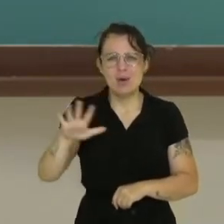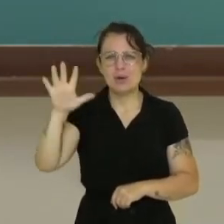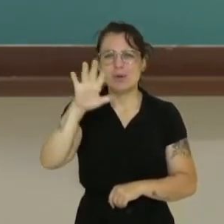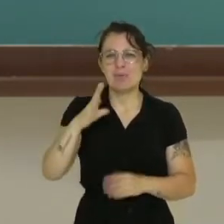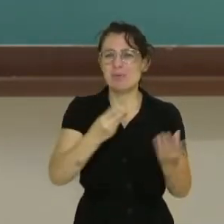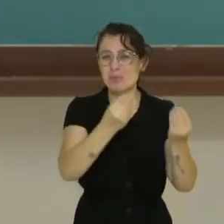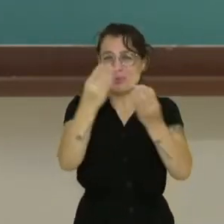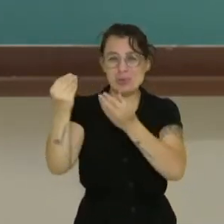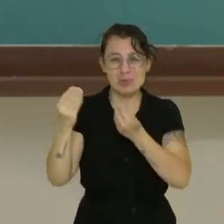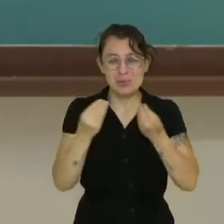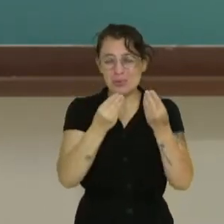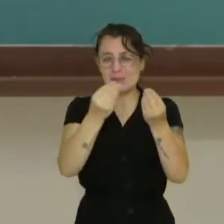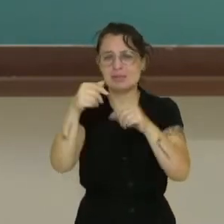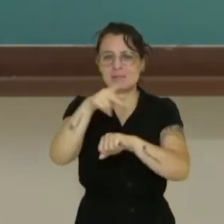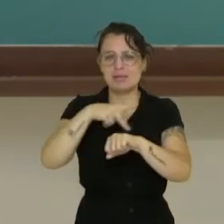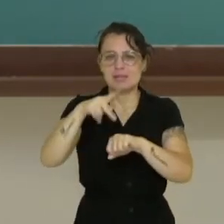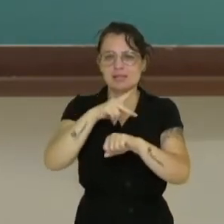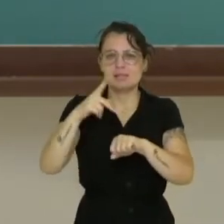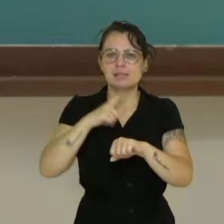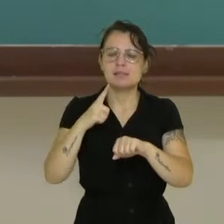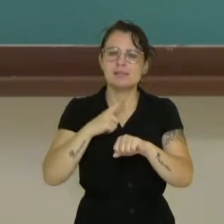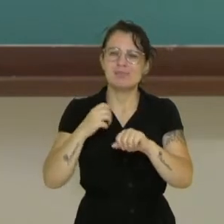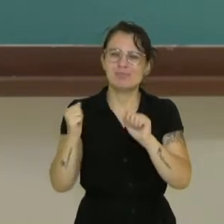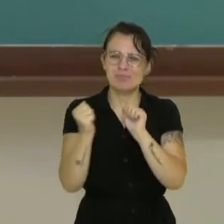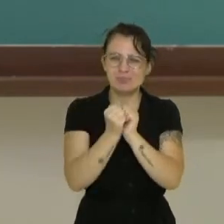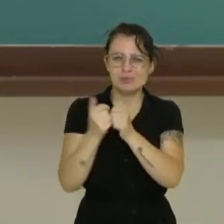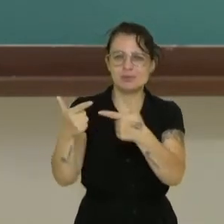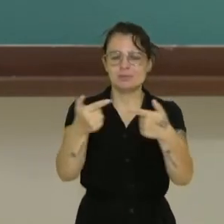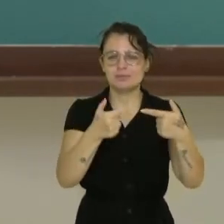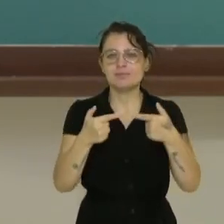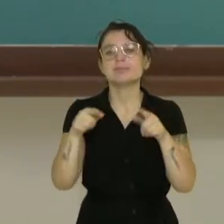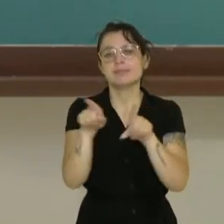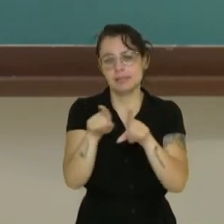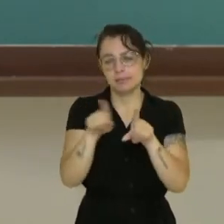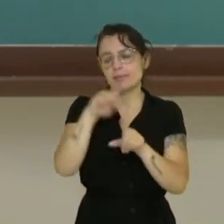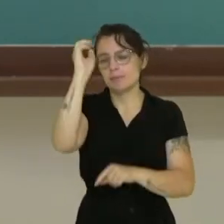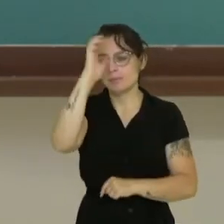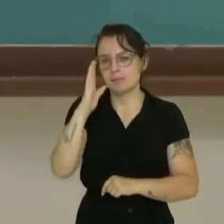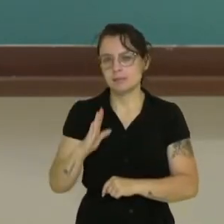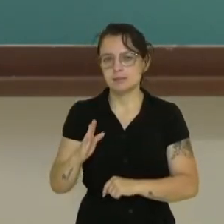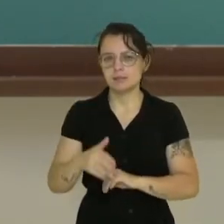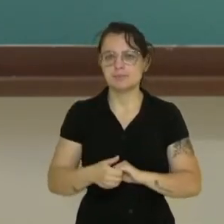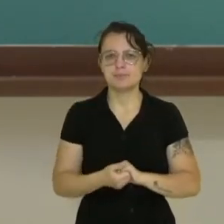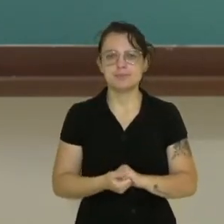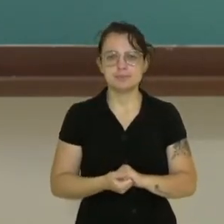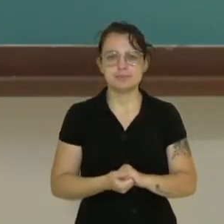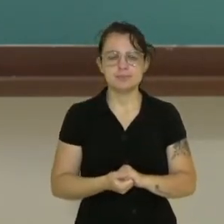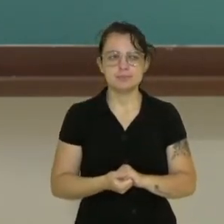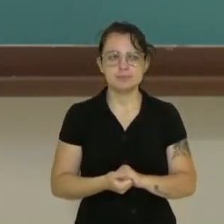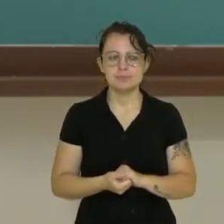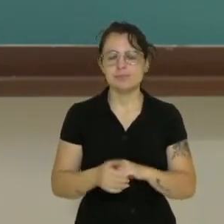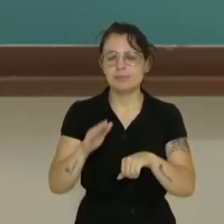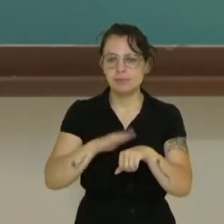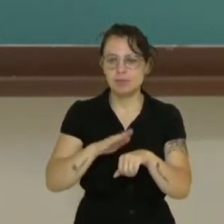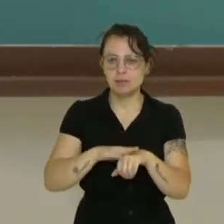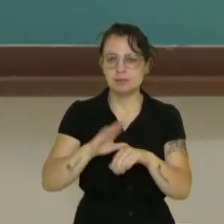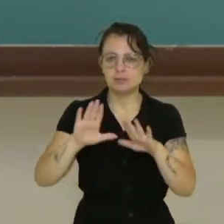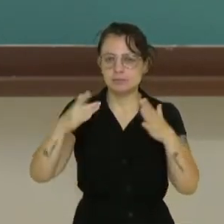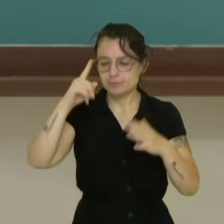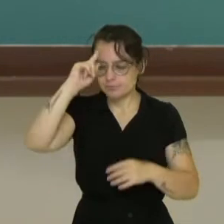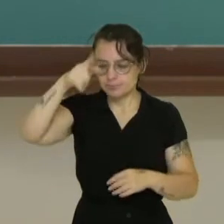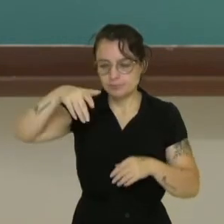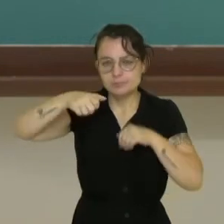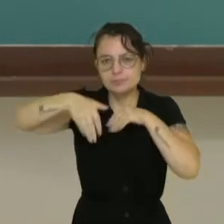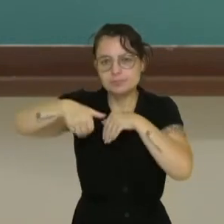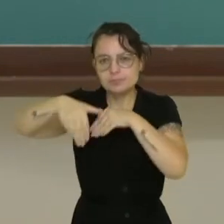mundo envolvidos naquela questão, inclusive o Brasil, que quando conseguiu mandar as tropas, a